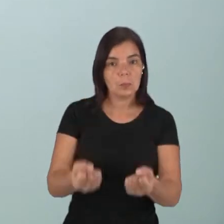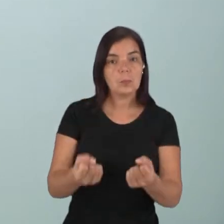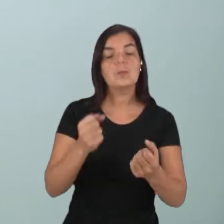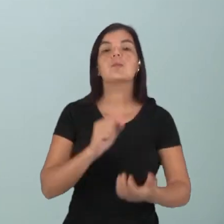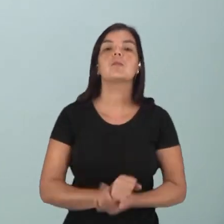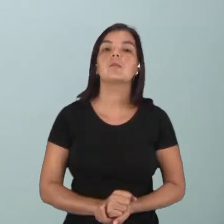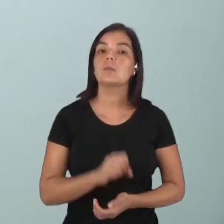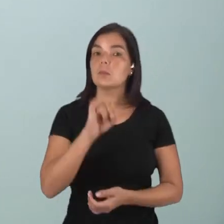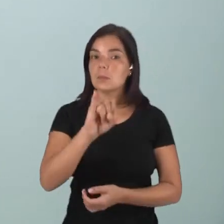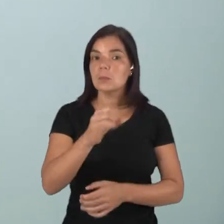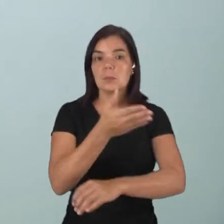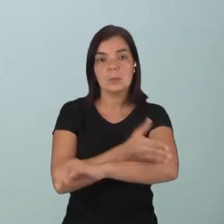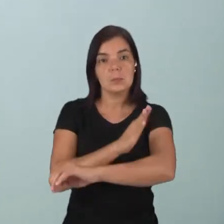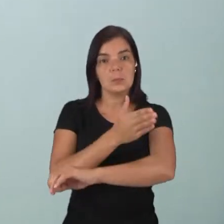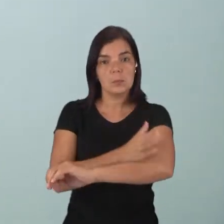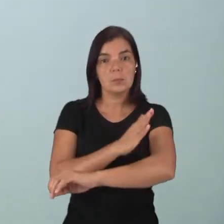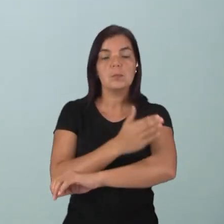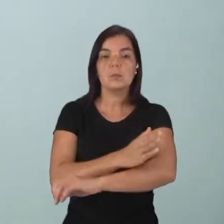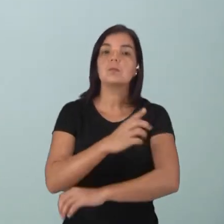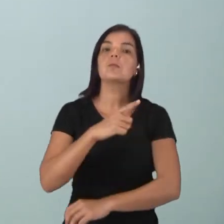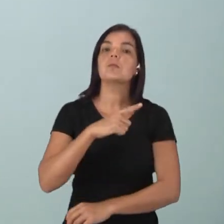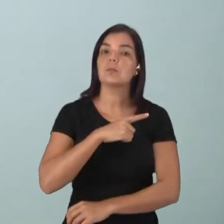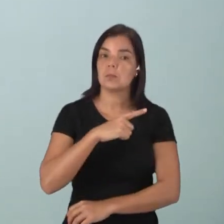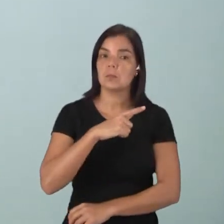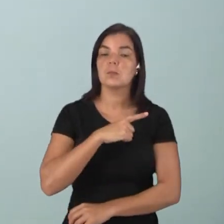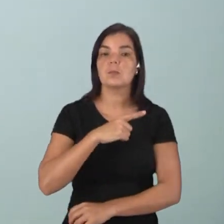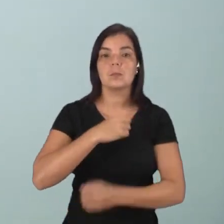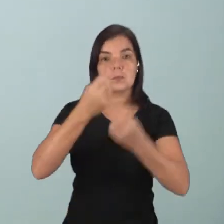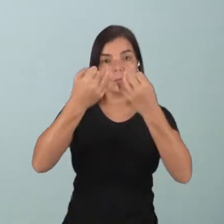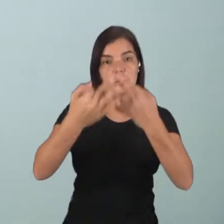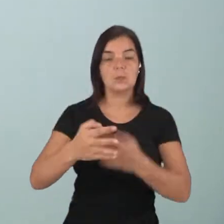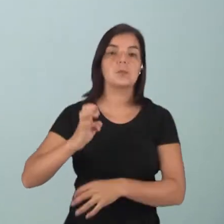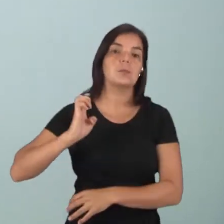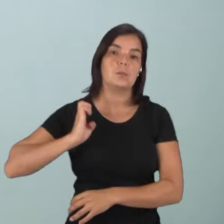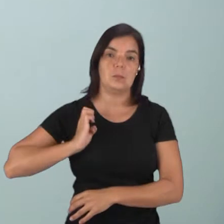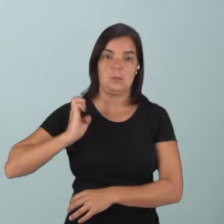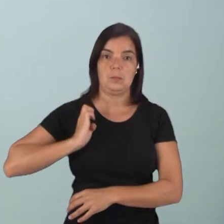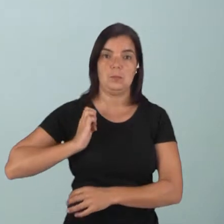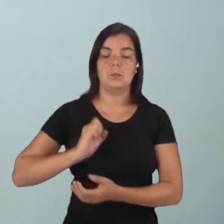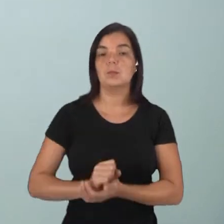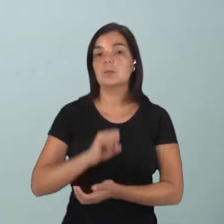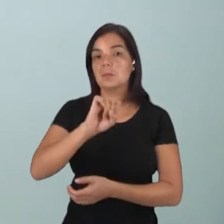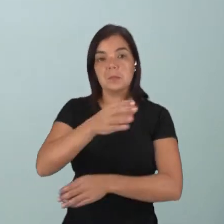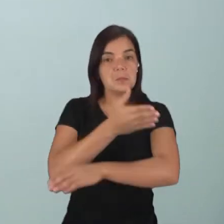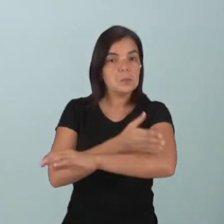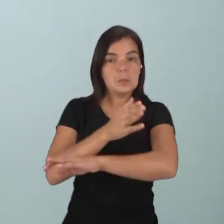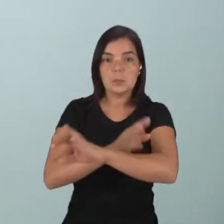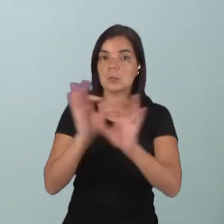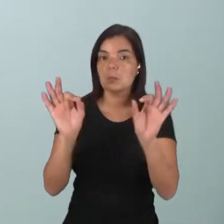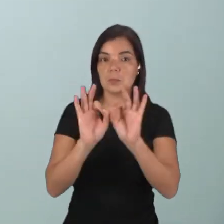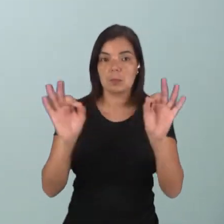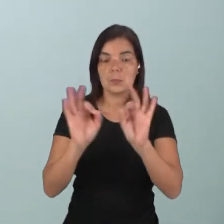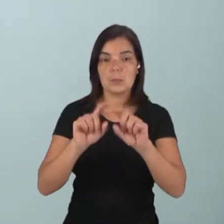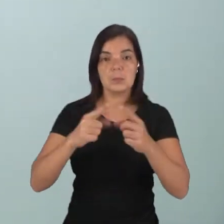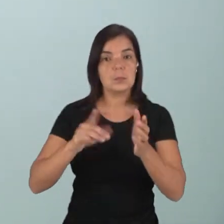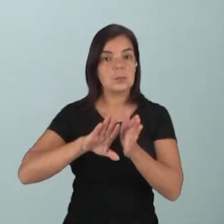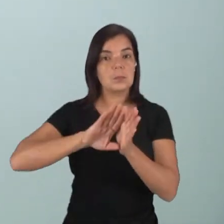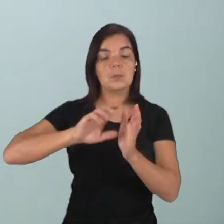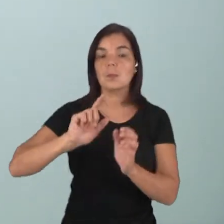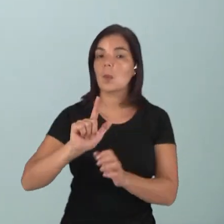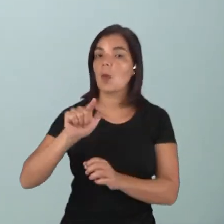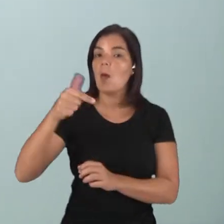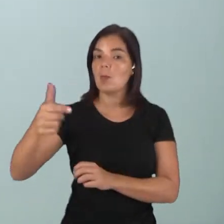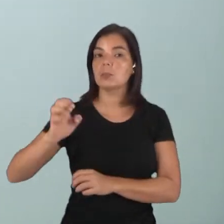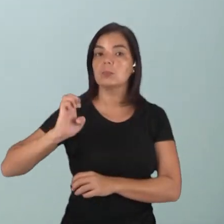aceitas, que se você praticar, você vai ter o conceito de ser ético. Se você não praticar, você pode ser antiético aqui